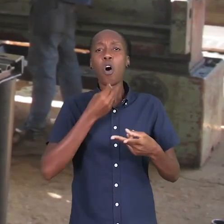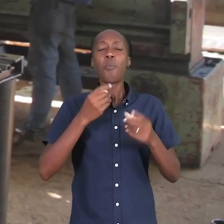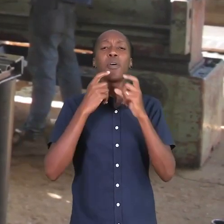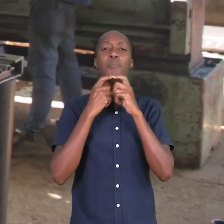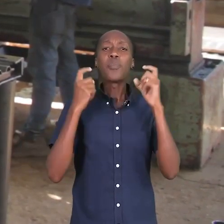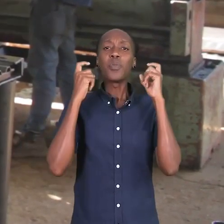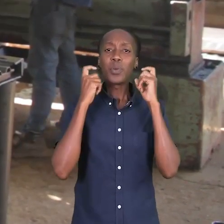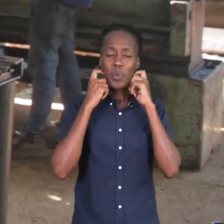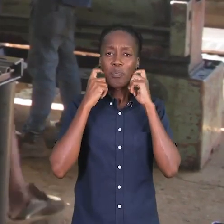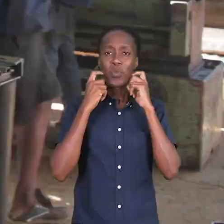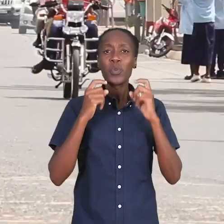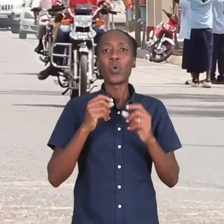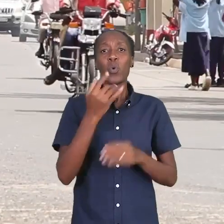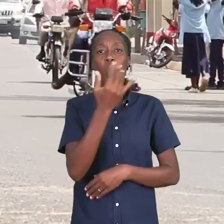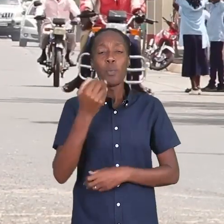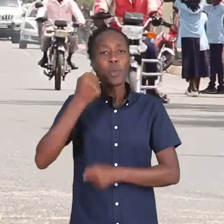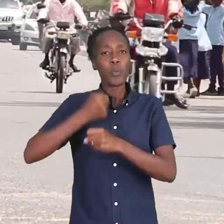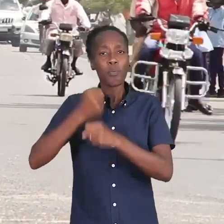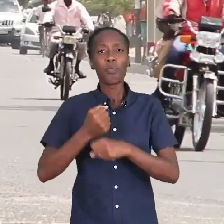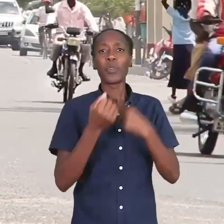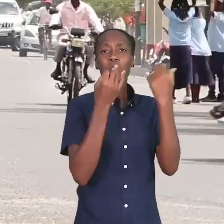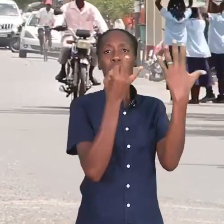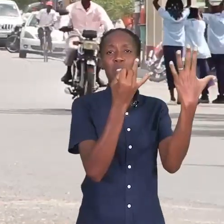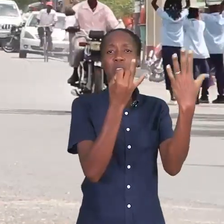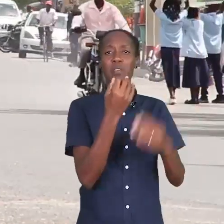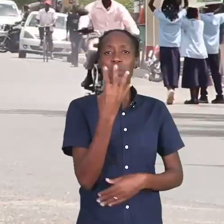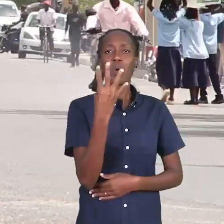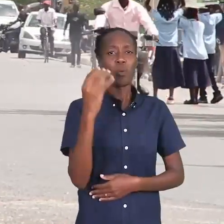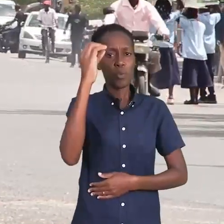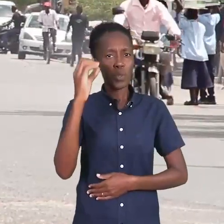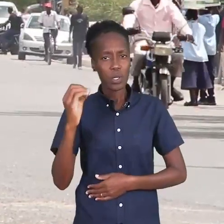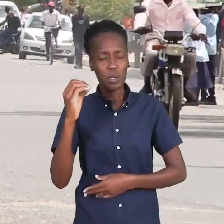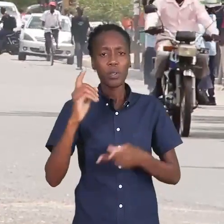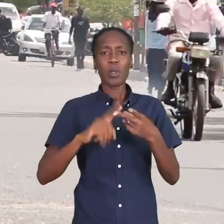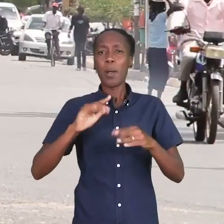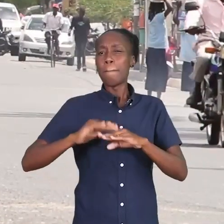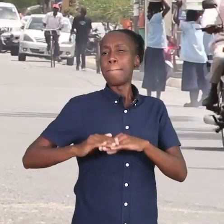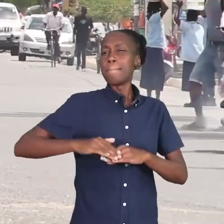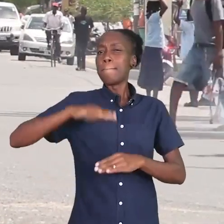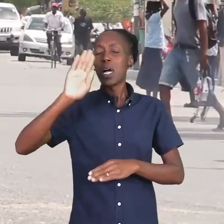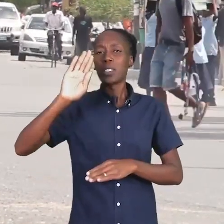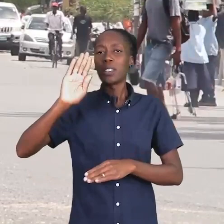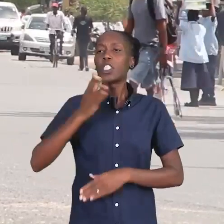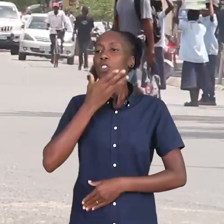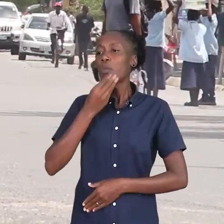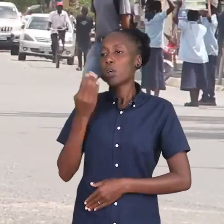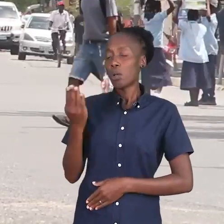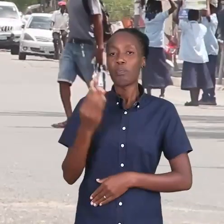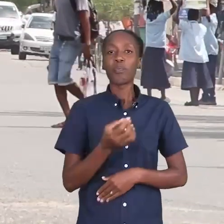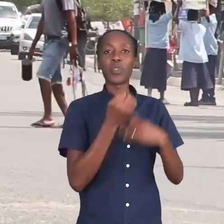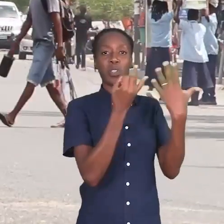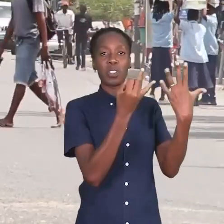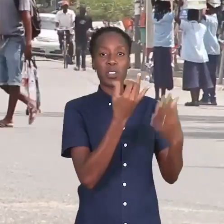intitulado Mulheres e Homens em Moçambique, a taxa de emprego em Moçambique é de 74%, sendo ligeiramente